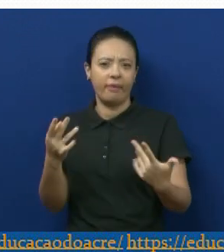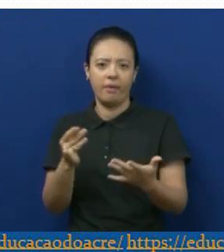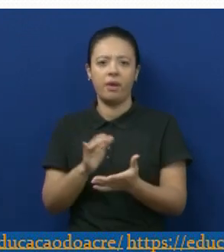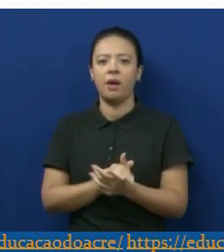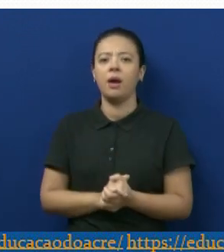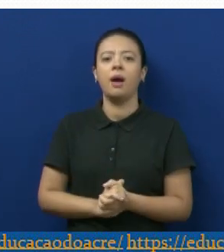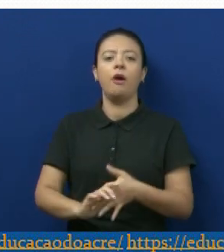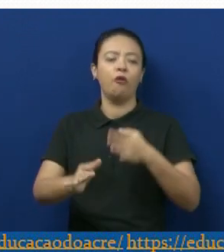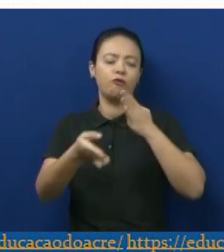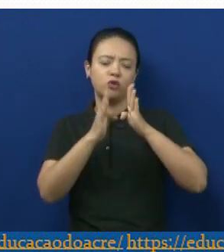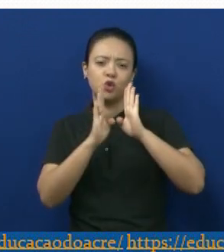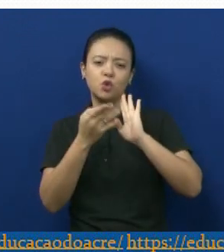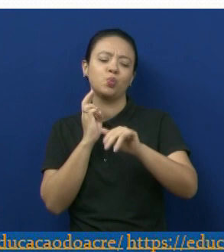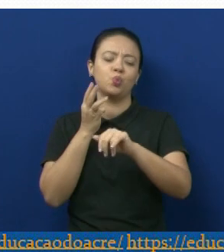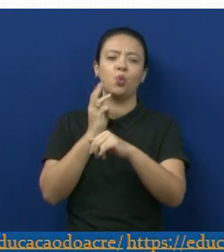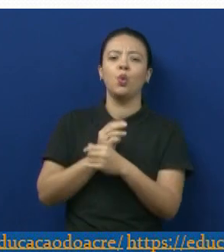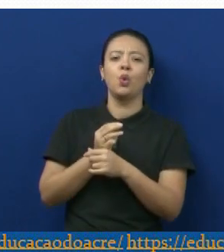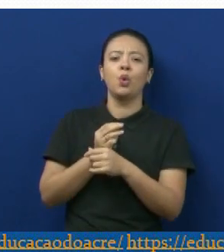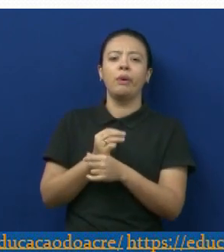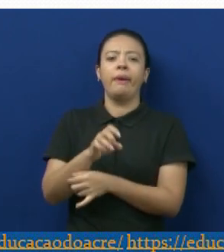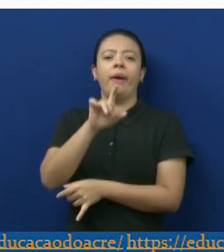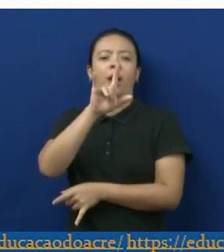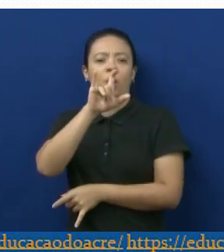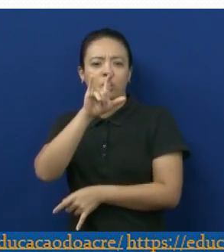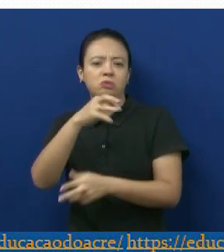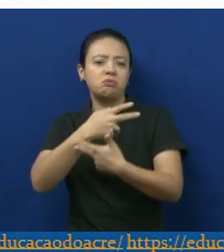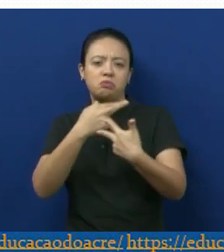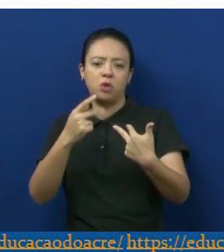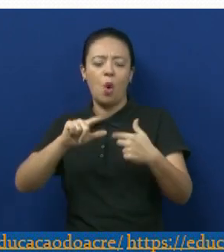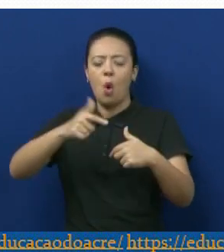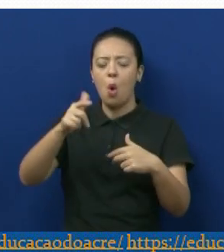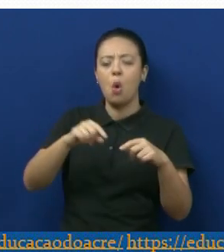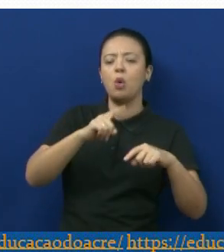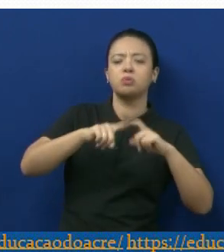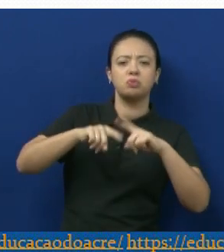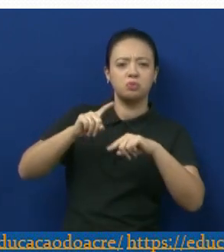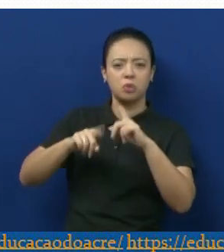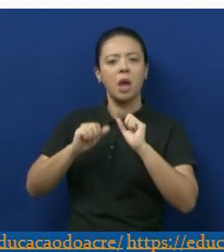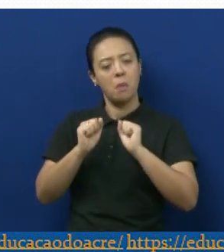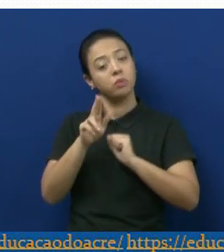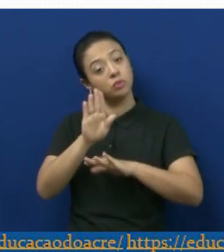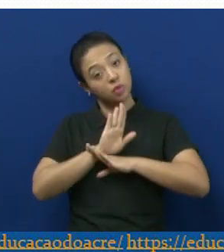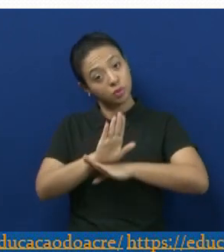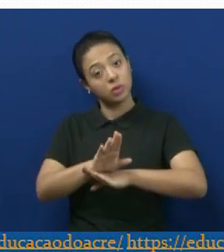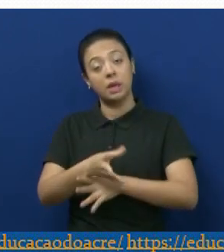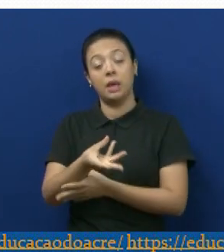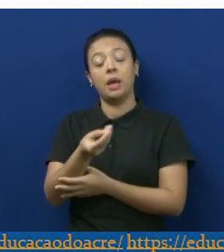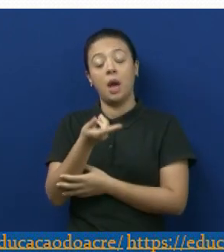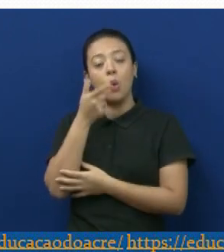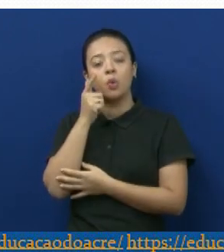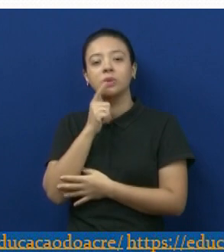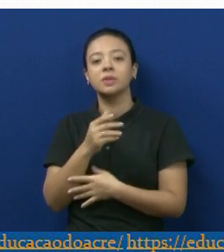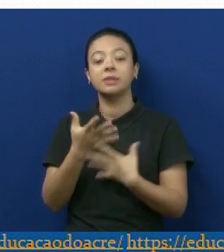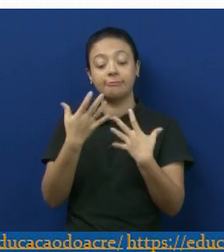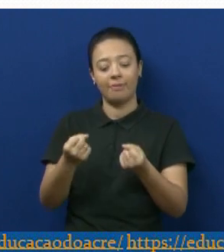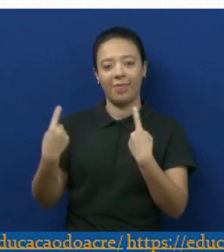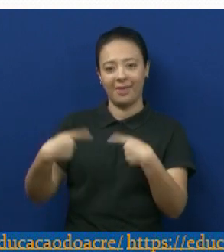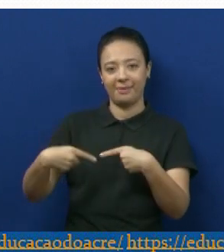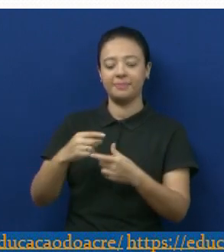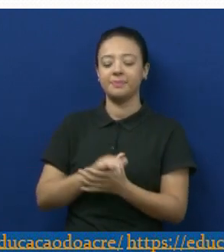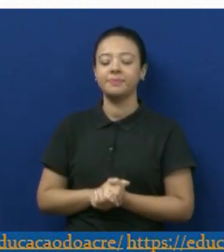Estátuas e cofres e paredes pintadas. Ninguém sabe o que aconteceu. Ela se jogou da janela do 5º